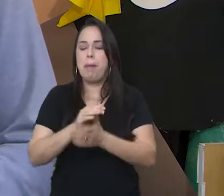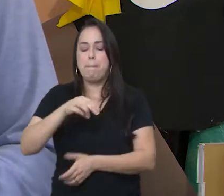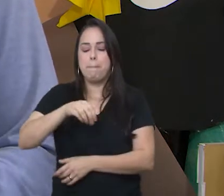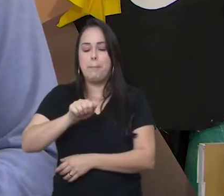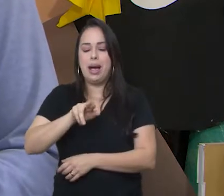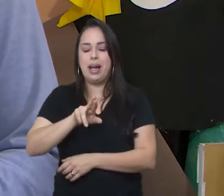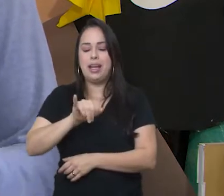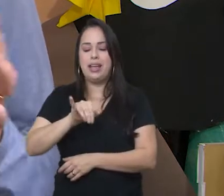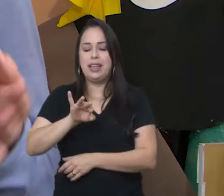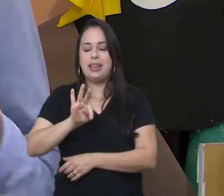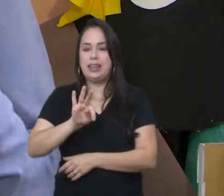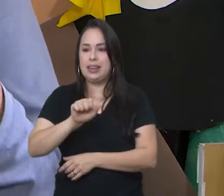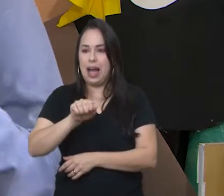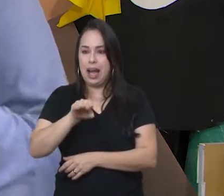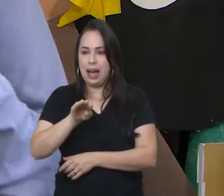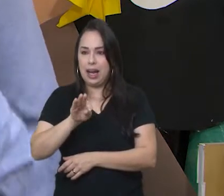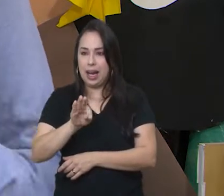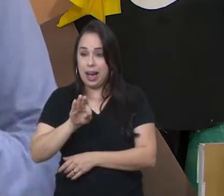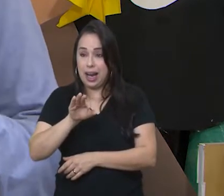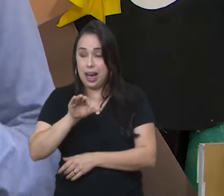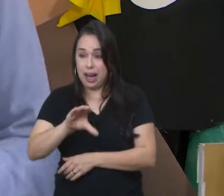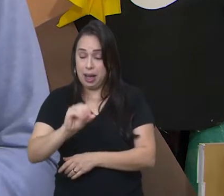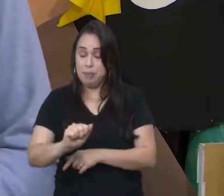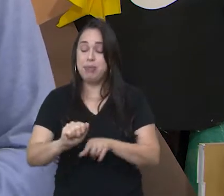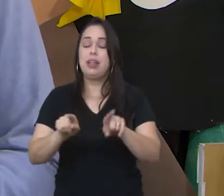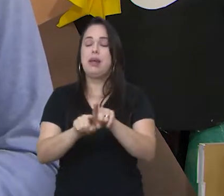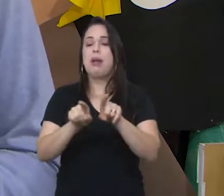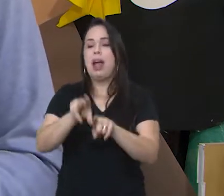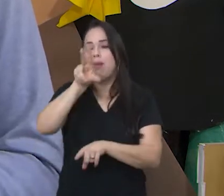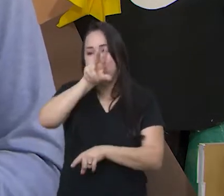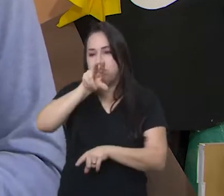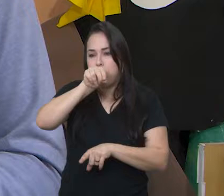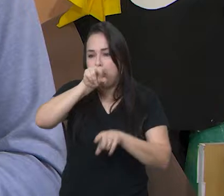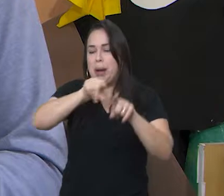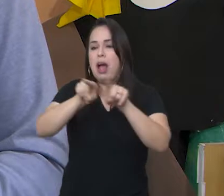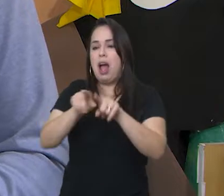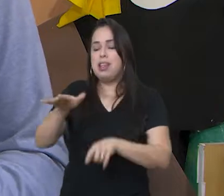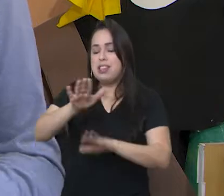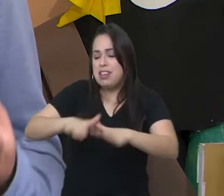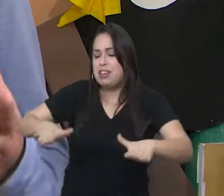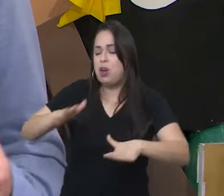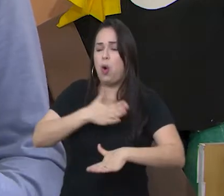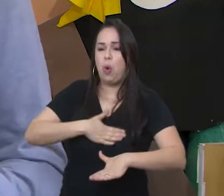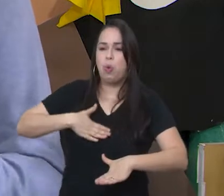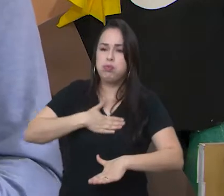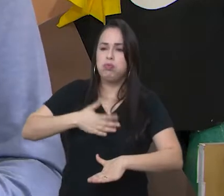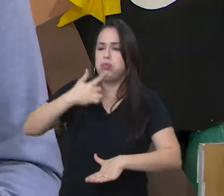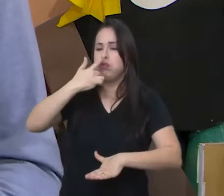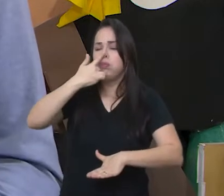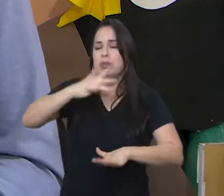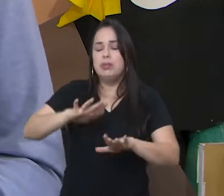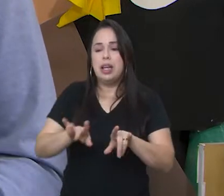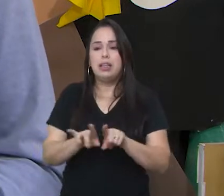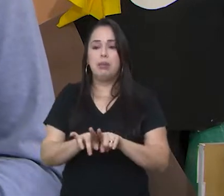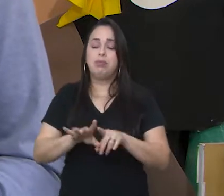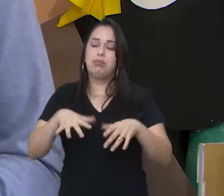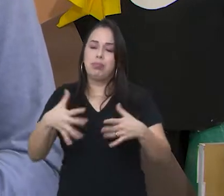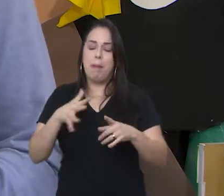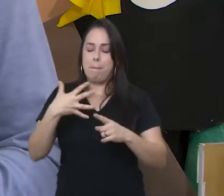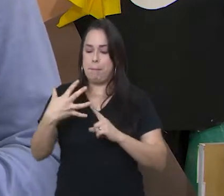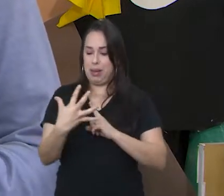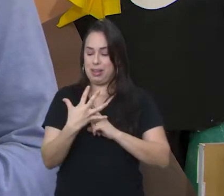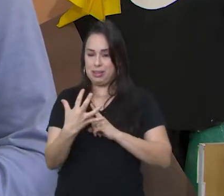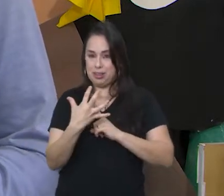Maritacas. Então o preguiça ele é quase que meio que protagonista da história. Então a criançada gosta e se identifica muito. Isso para